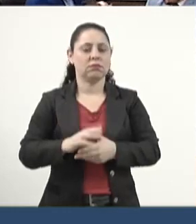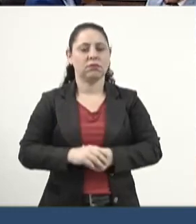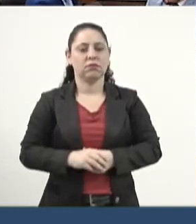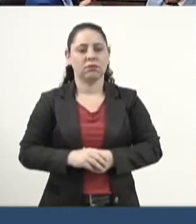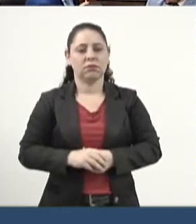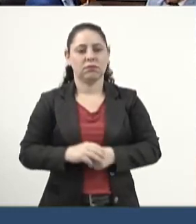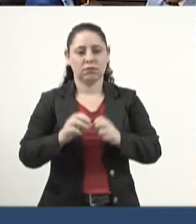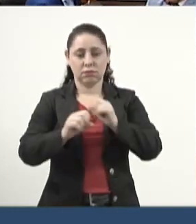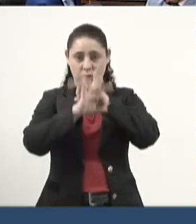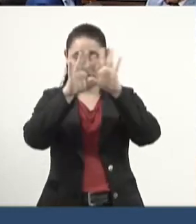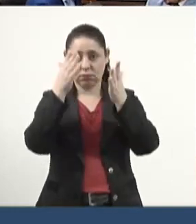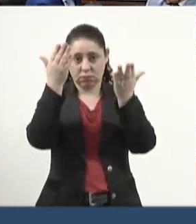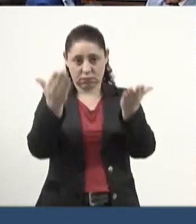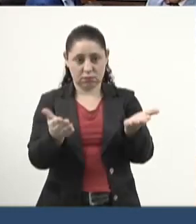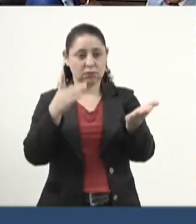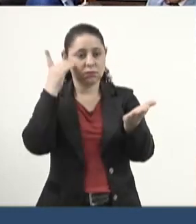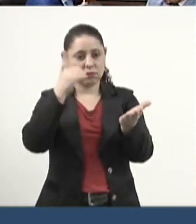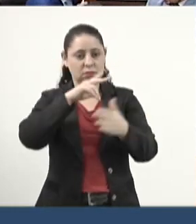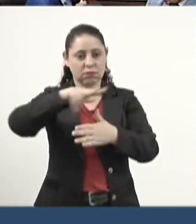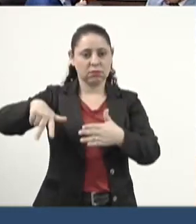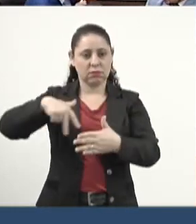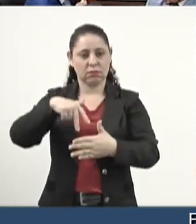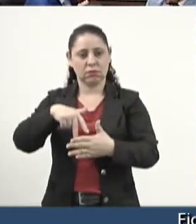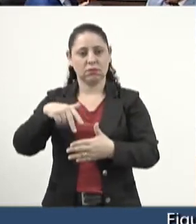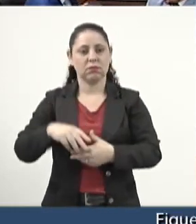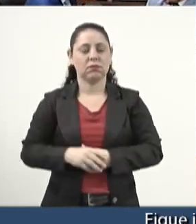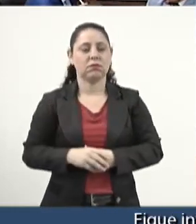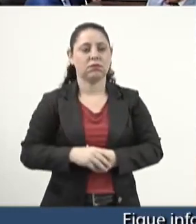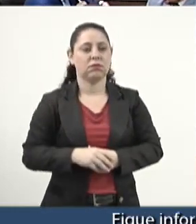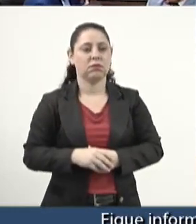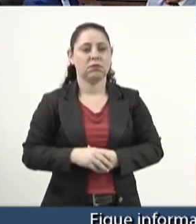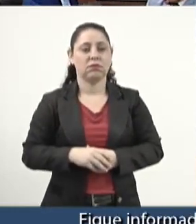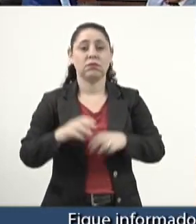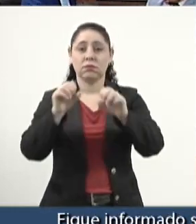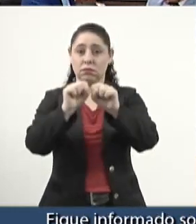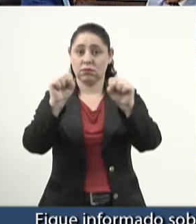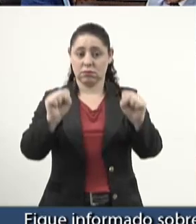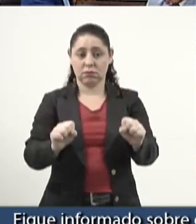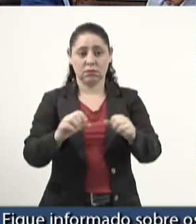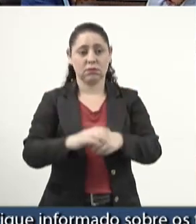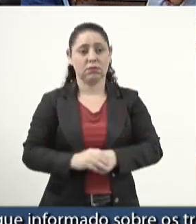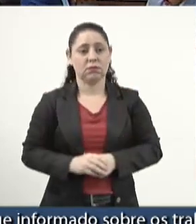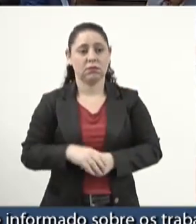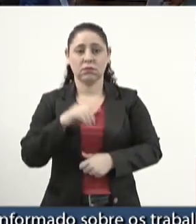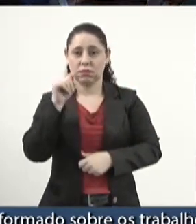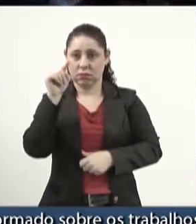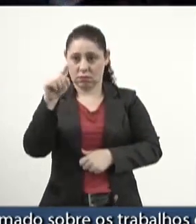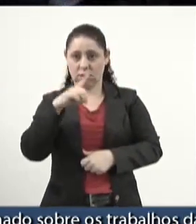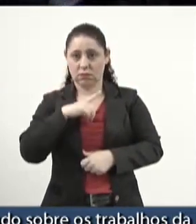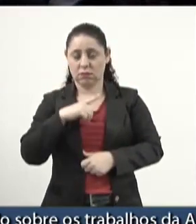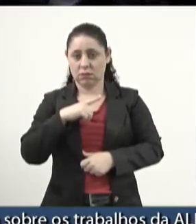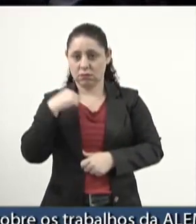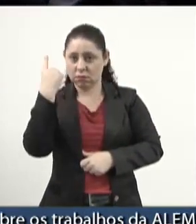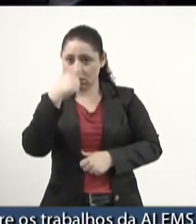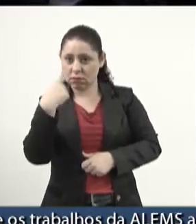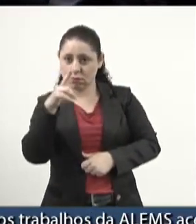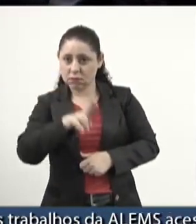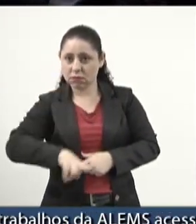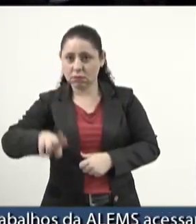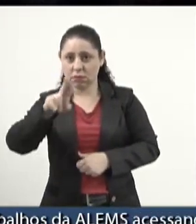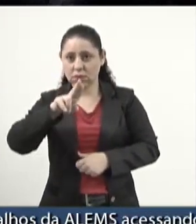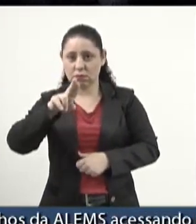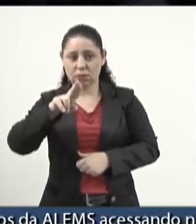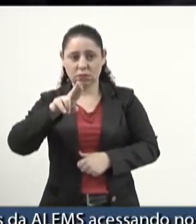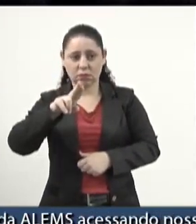Esclarecer os deputados e a Vossa Excelência está usando a tribuna, no nosso sistema, lá marca o tempo de que está usando e